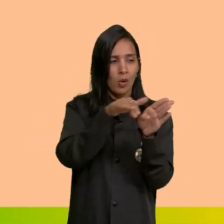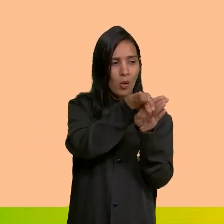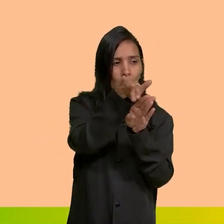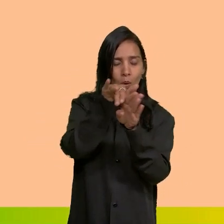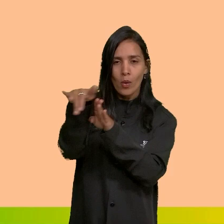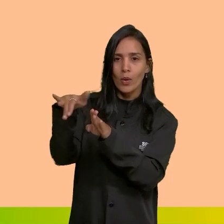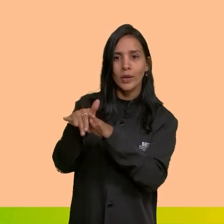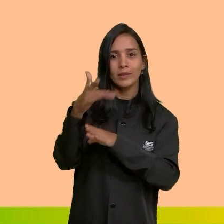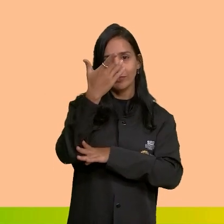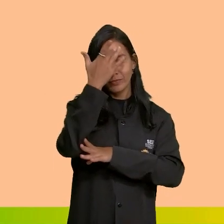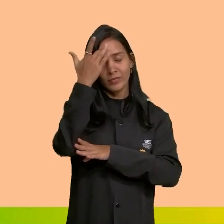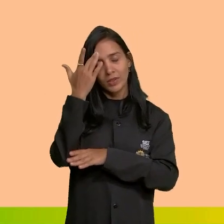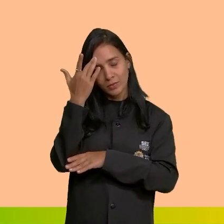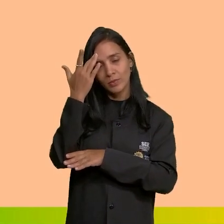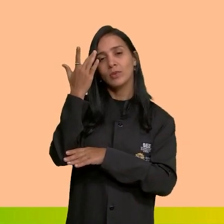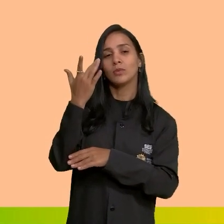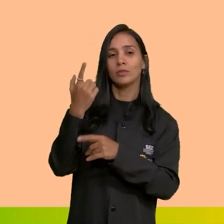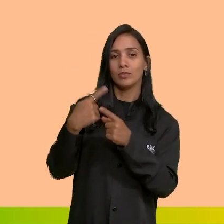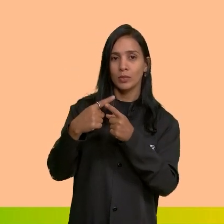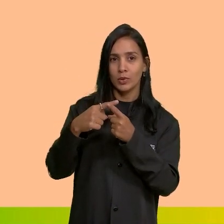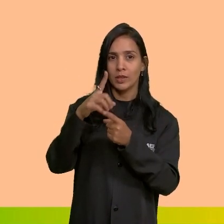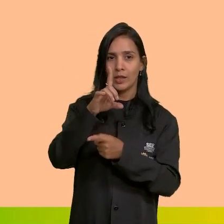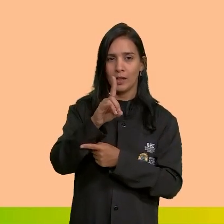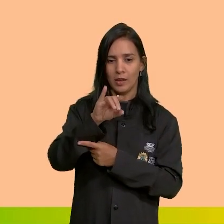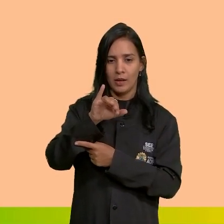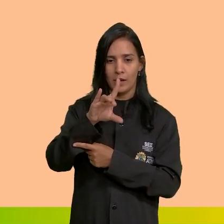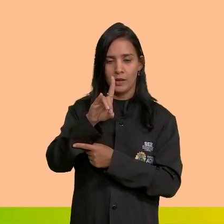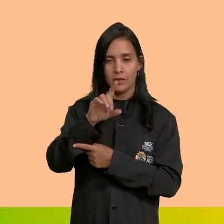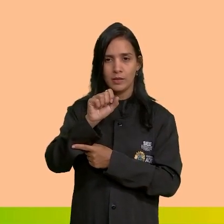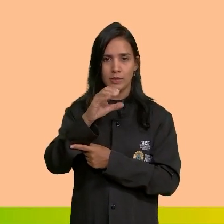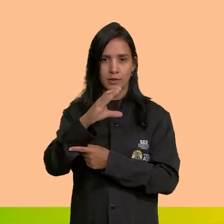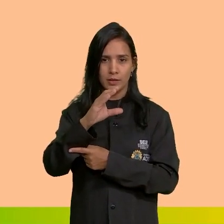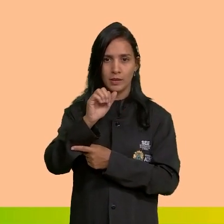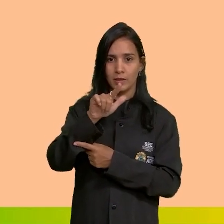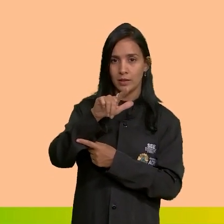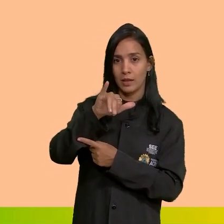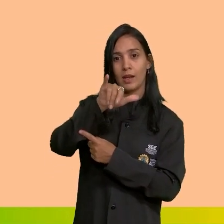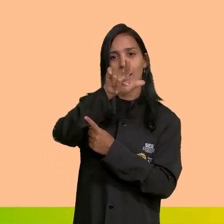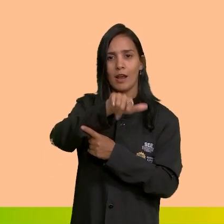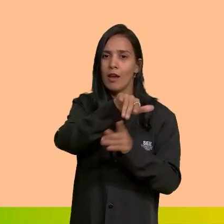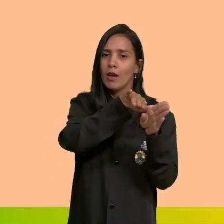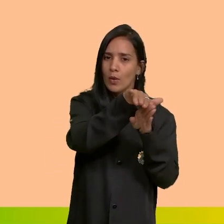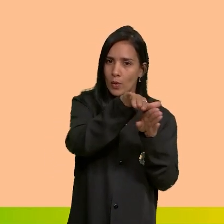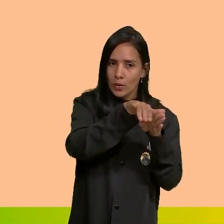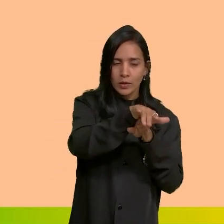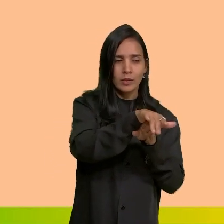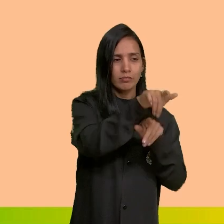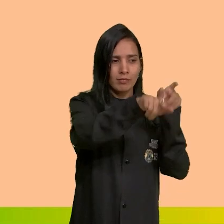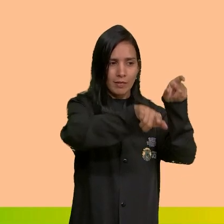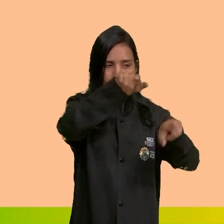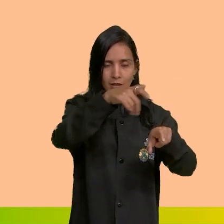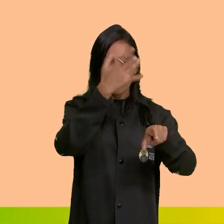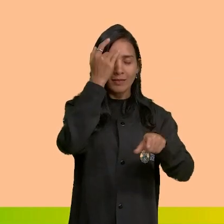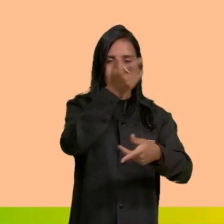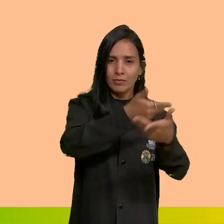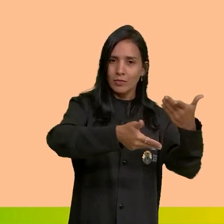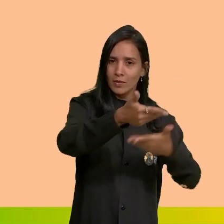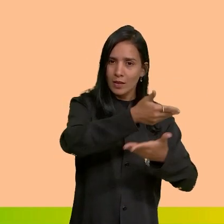são as didascálias, apenas orientações para os atores. Assim também como